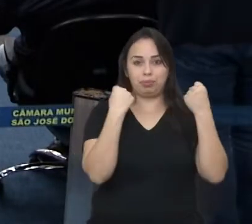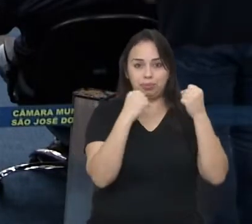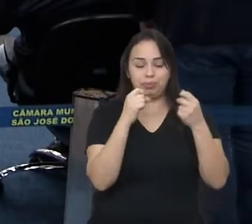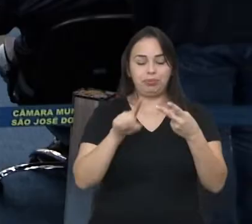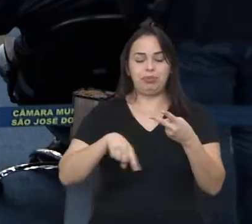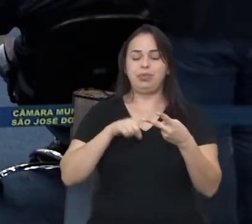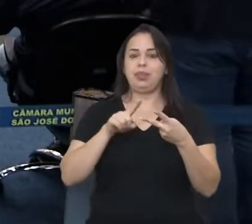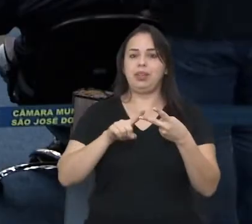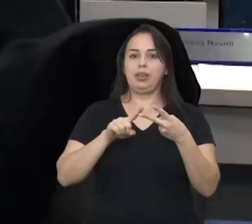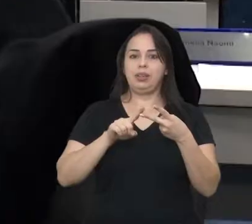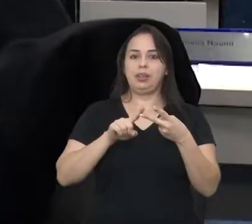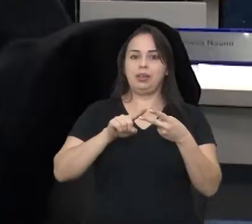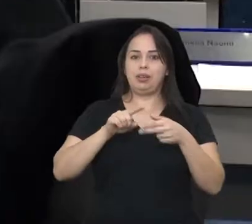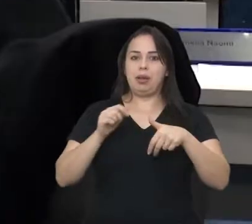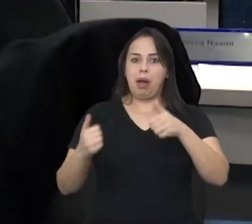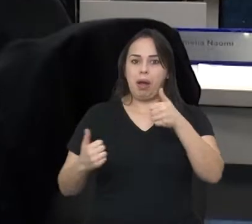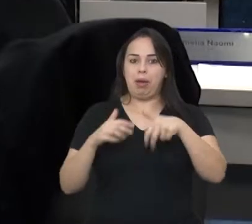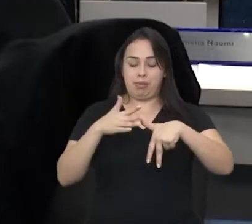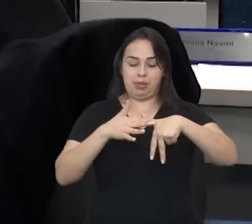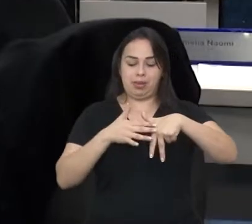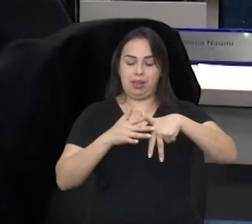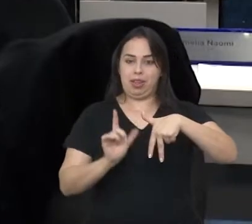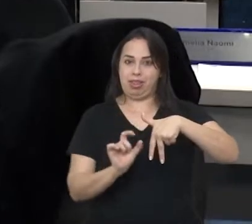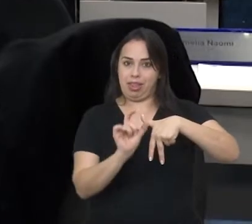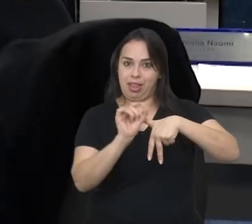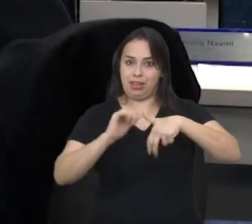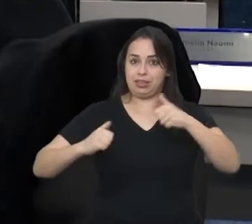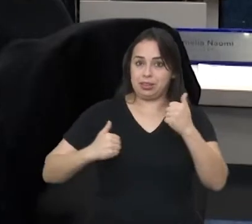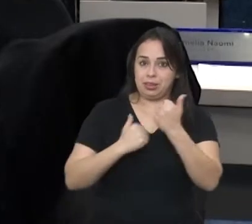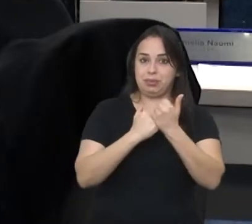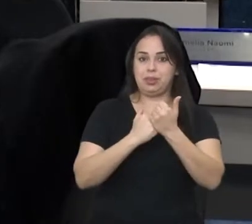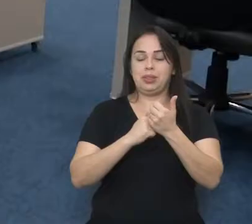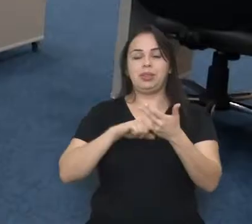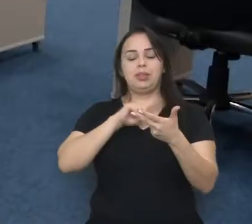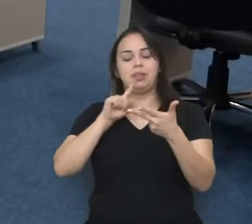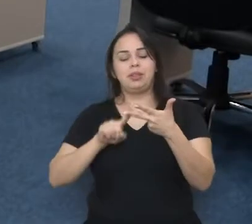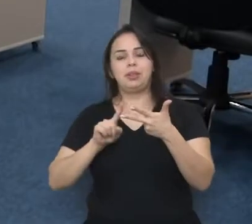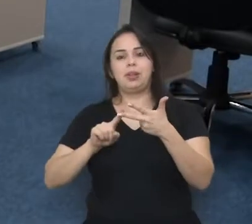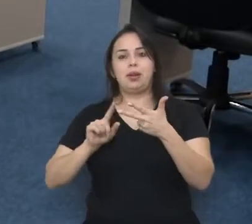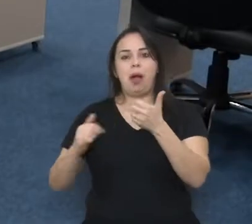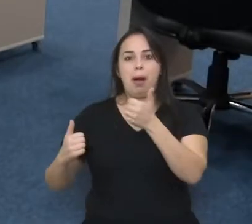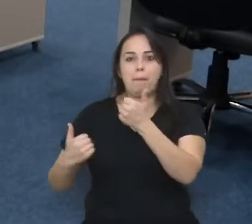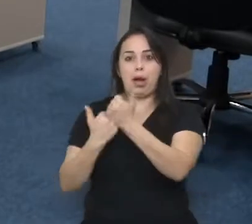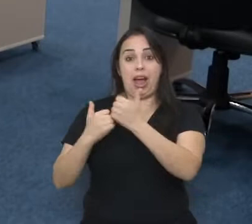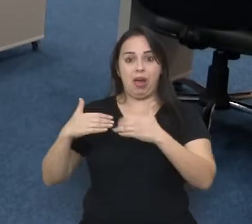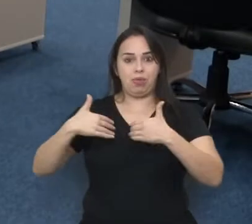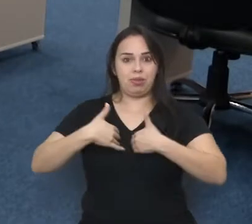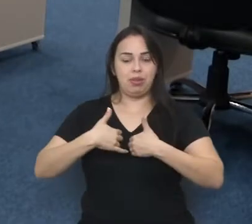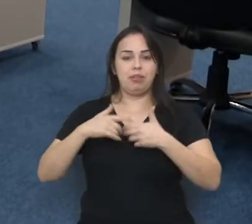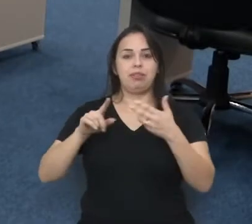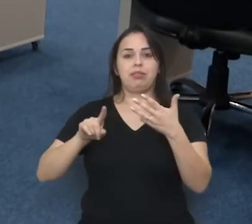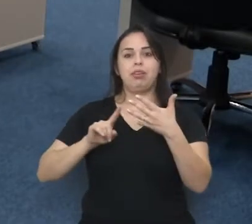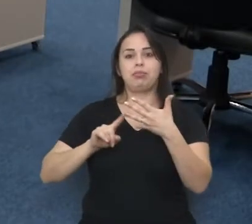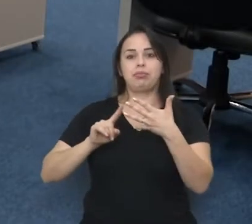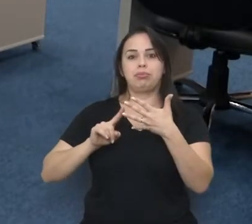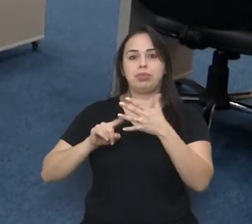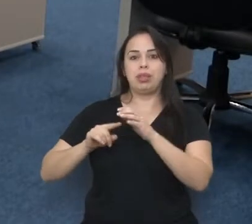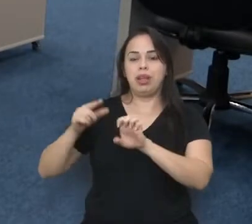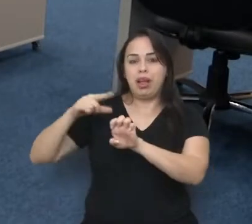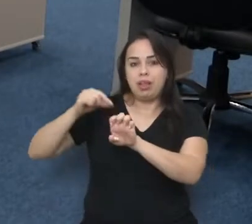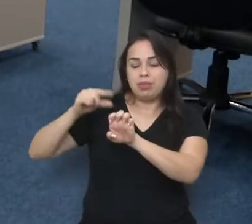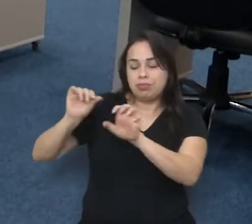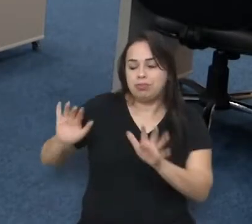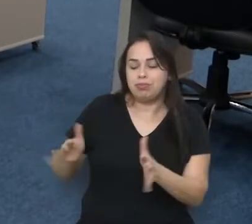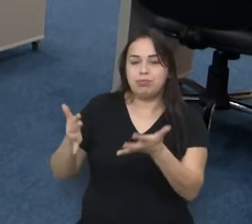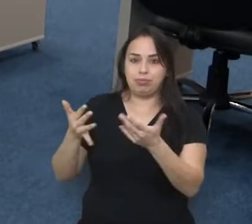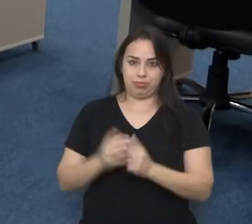esporte e educação física, em apoio ao paciente oncológico e cardiológico, em apoio à pessoa com autismo e pelo incentivo